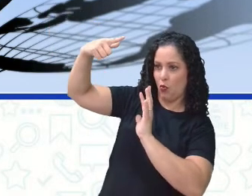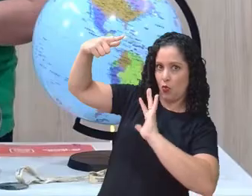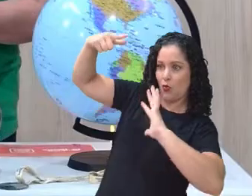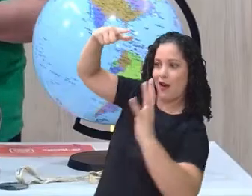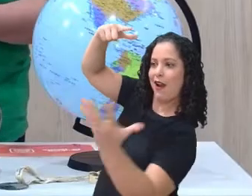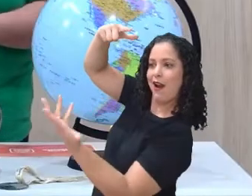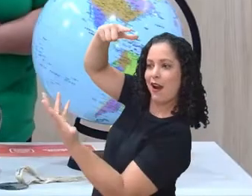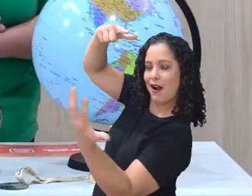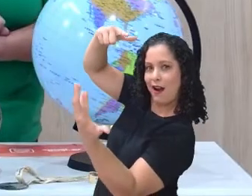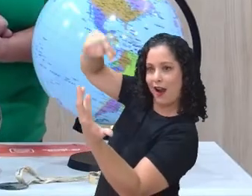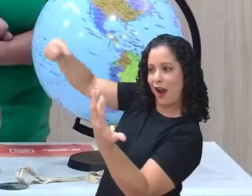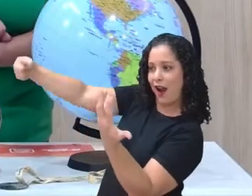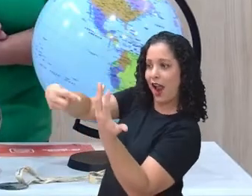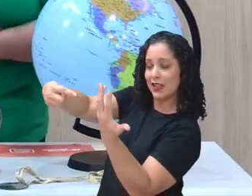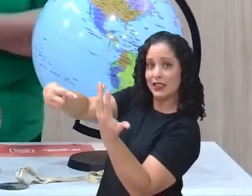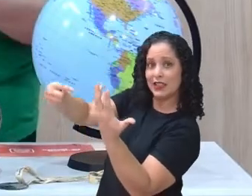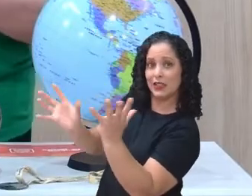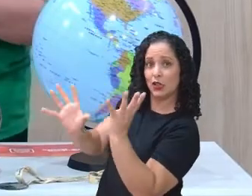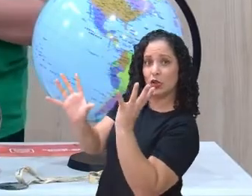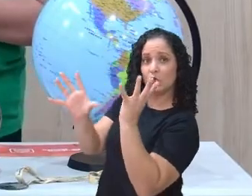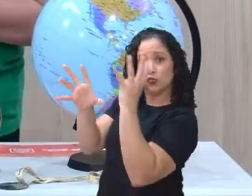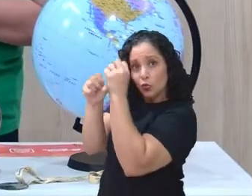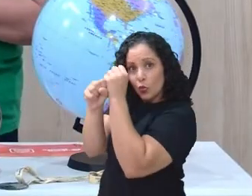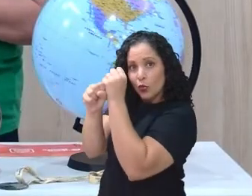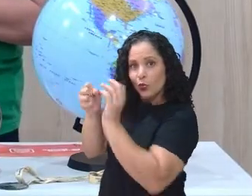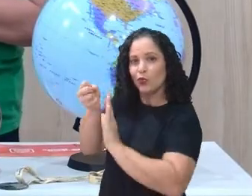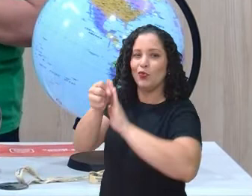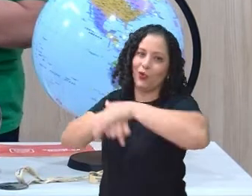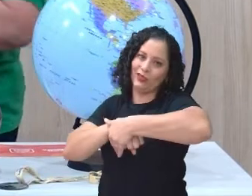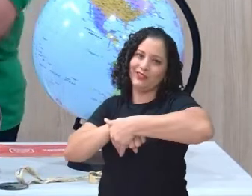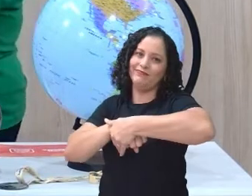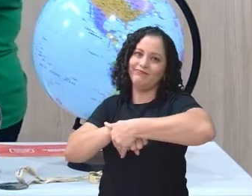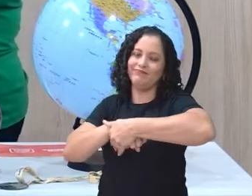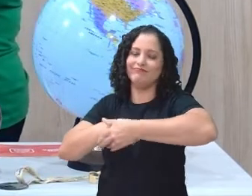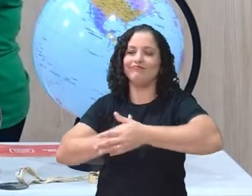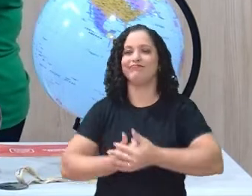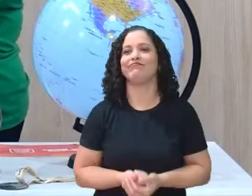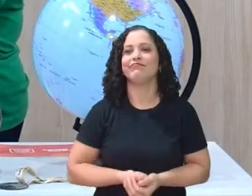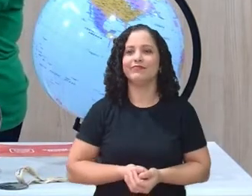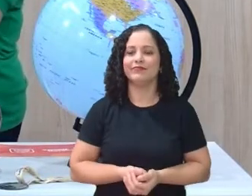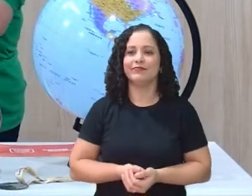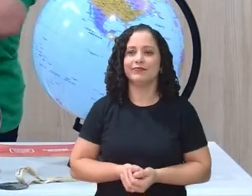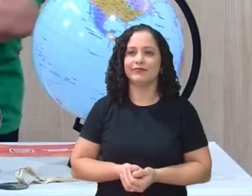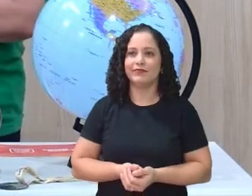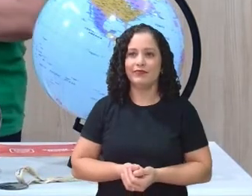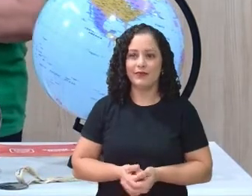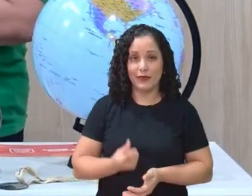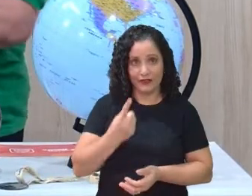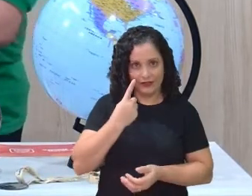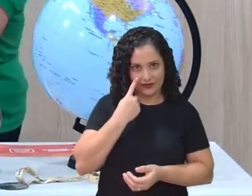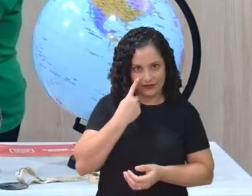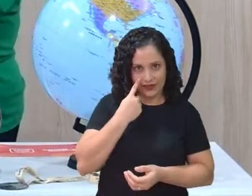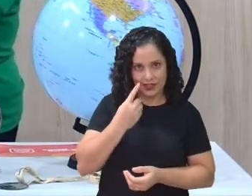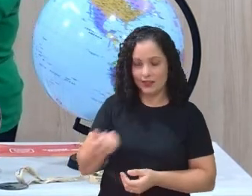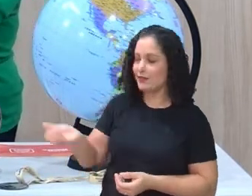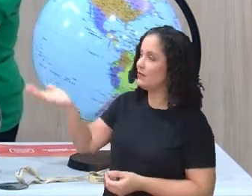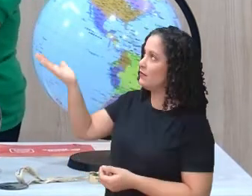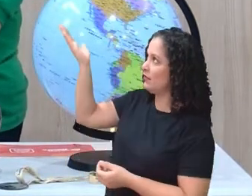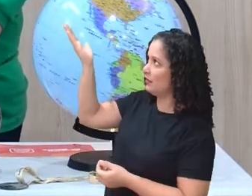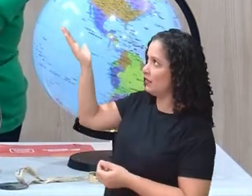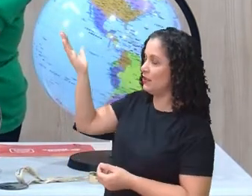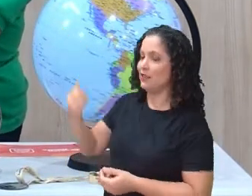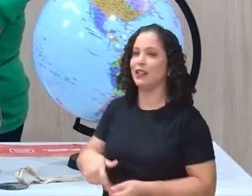que é também a representação aí da rotação. Vejam que na minha representação do